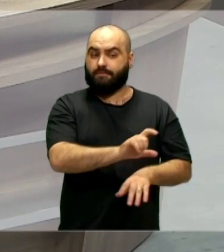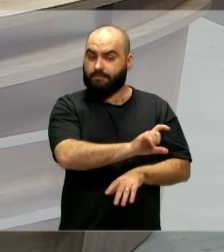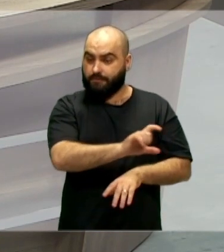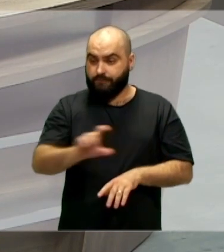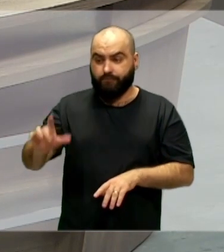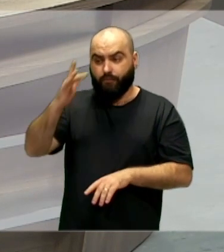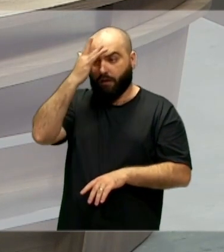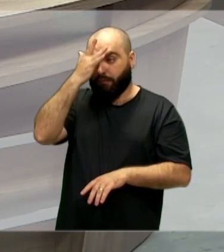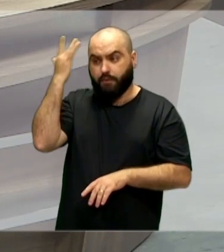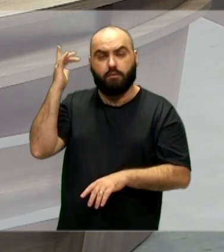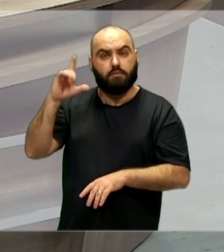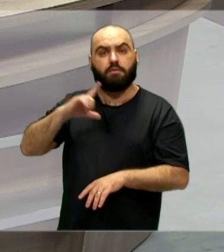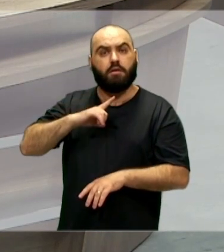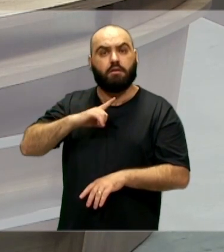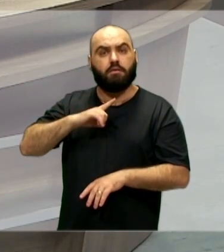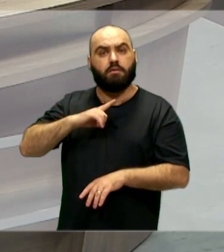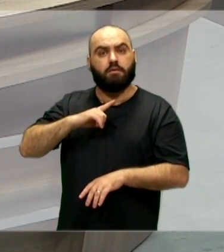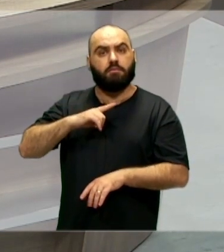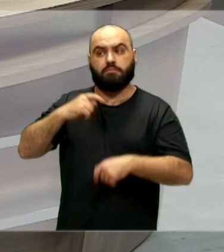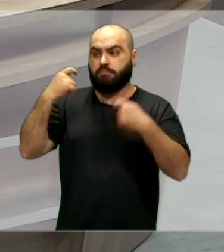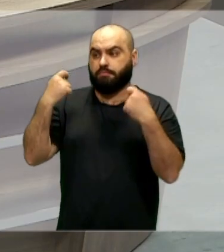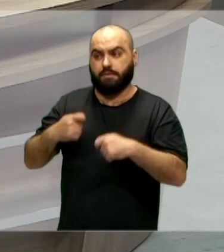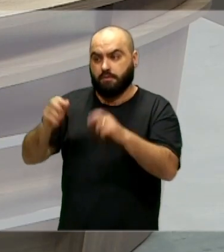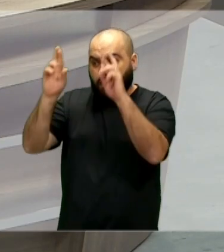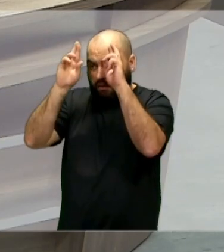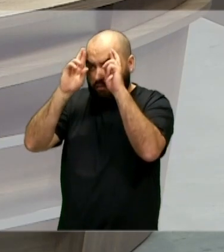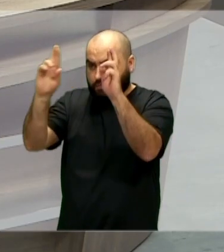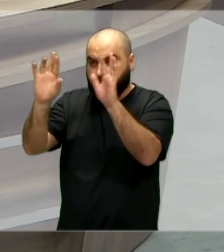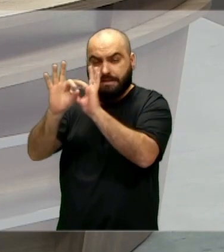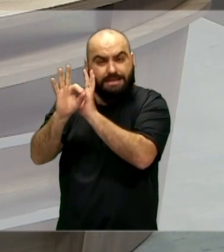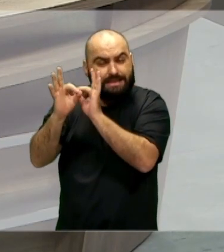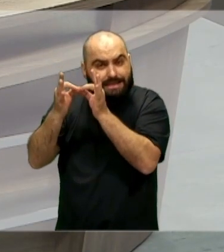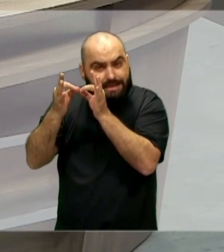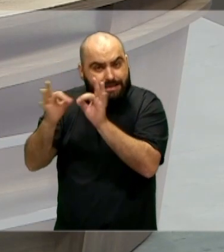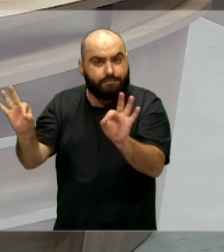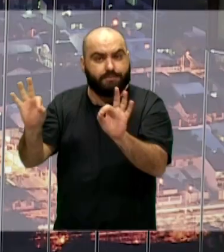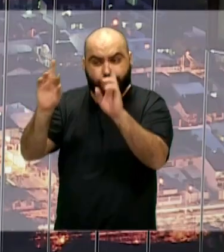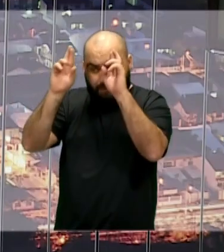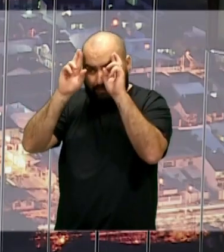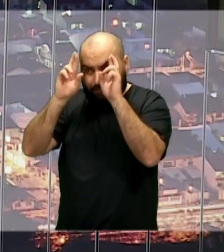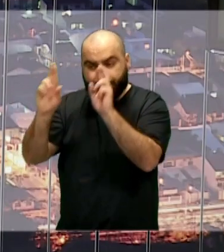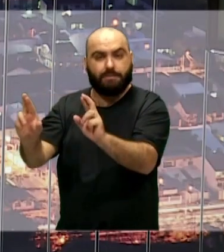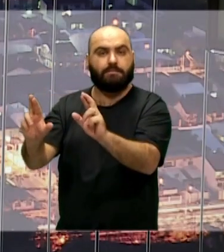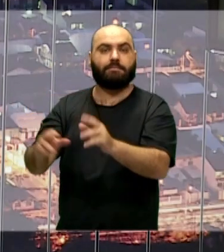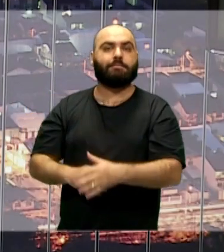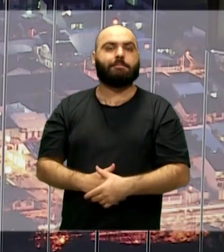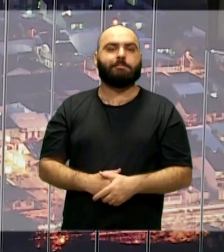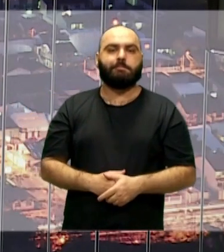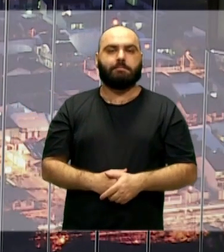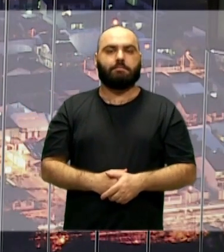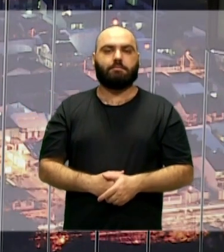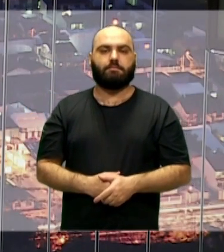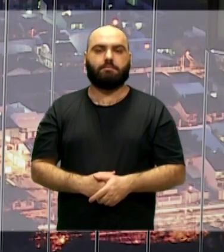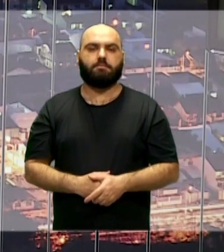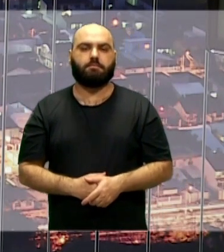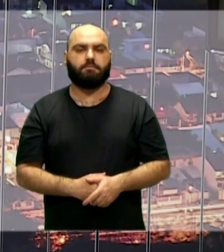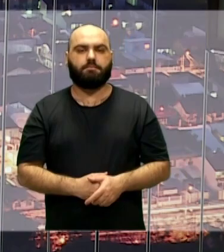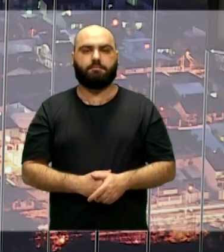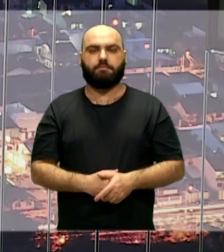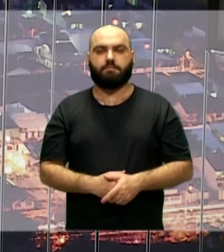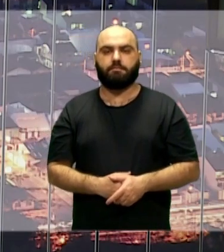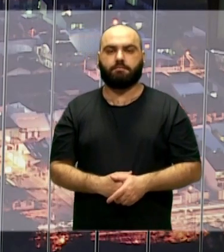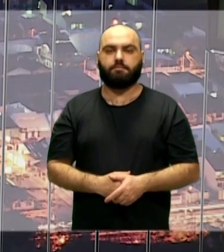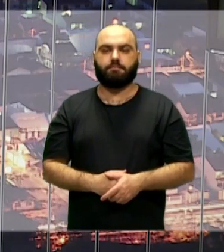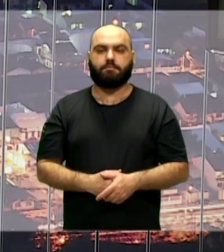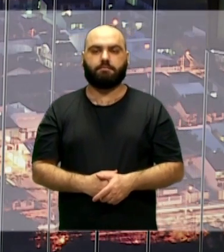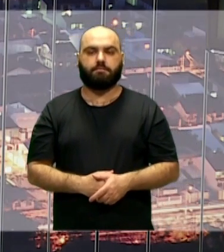existem, elas estão ali e são pessoas como quaisquer outros. A gente até falou no início, acho que foi no primeiro bloco,